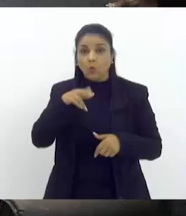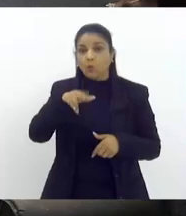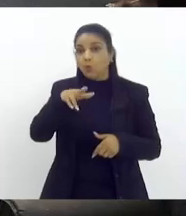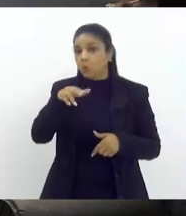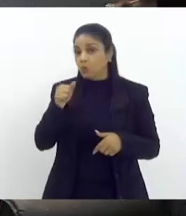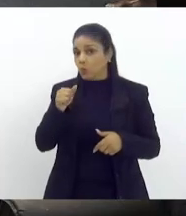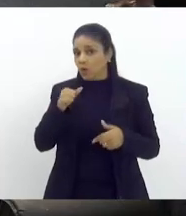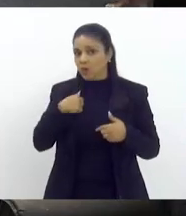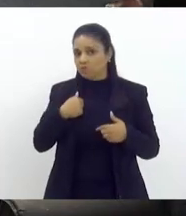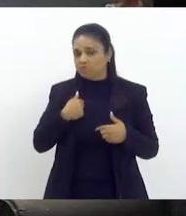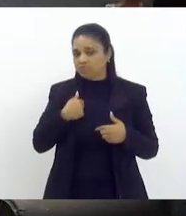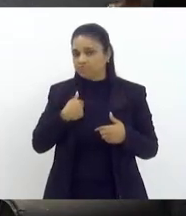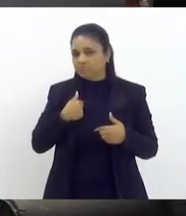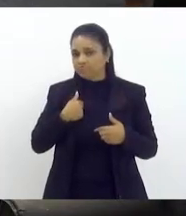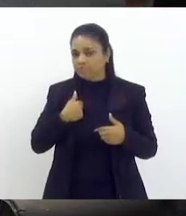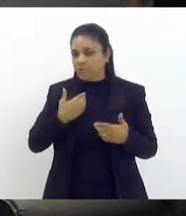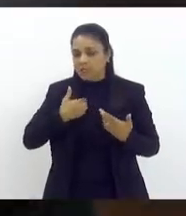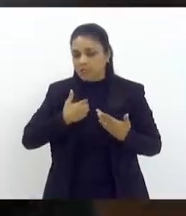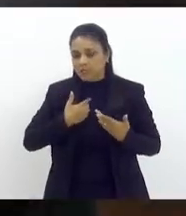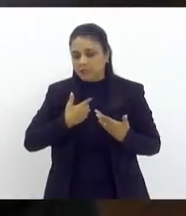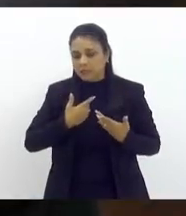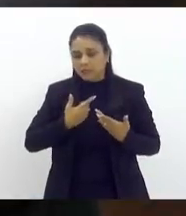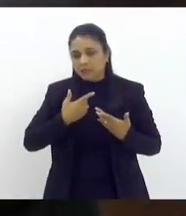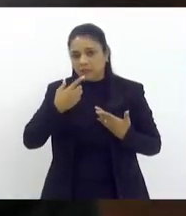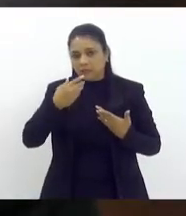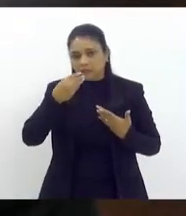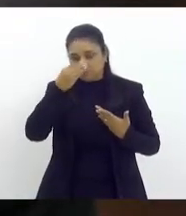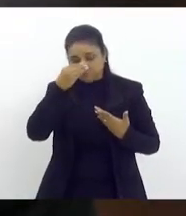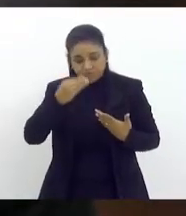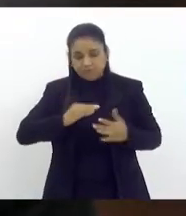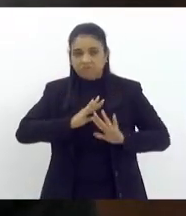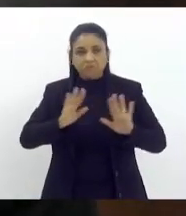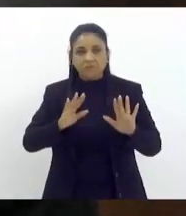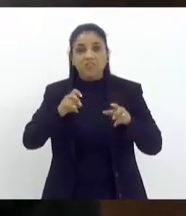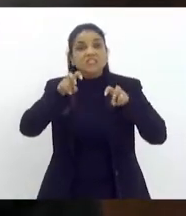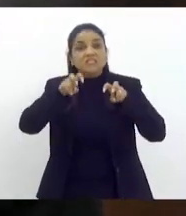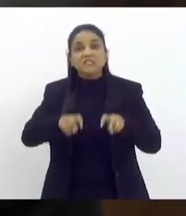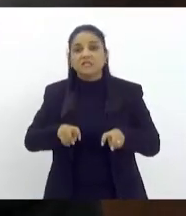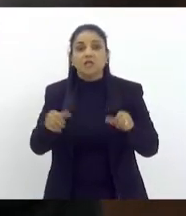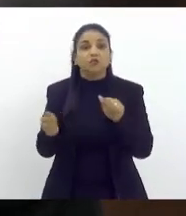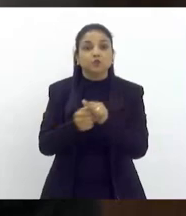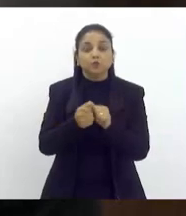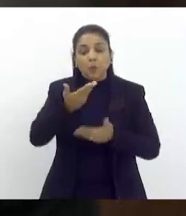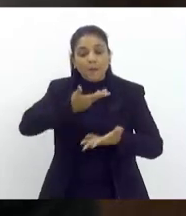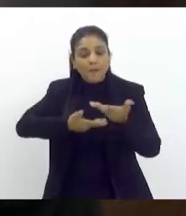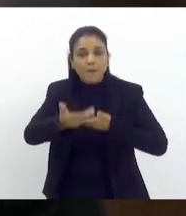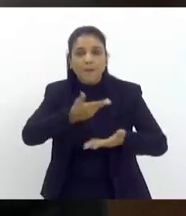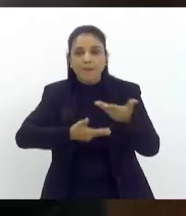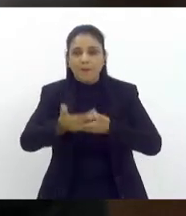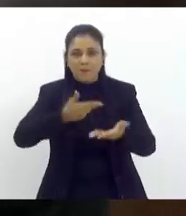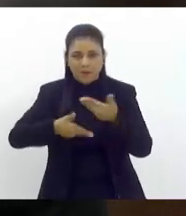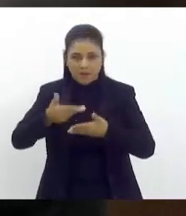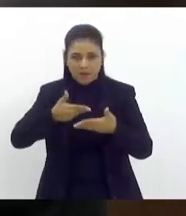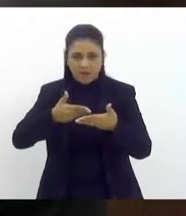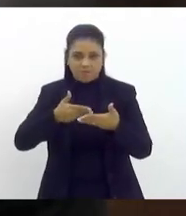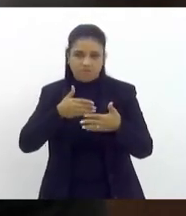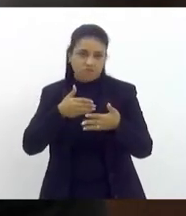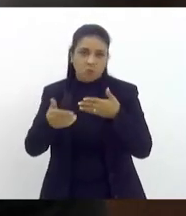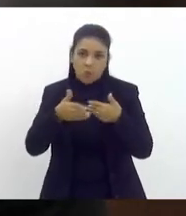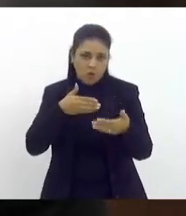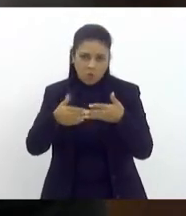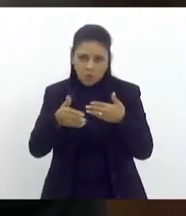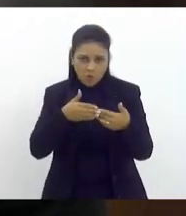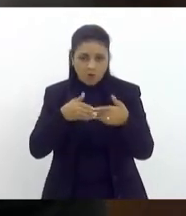assentar em mesa de negociação e muito menos criminali qualquer tipo de manifestação de quem fosse na época